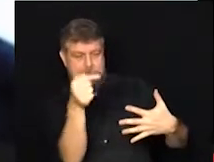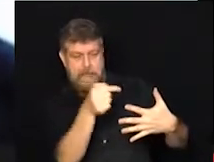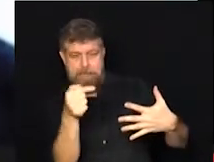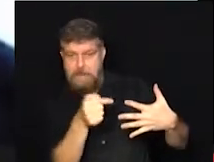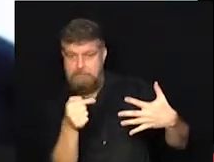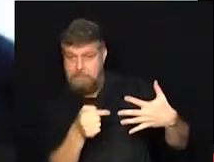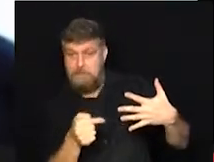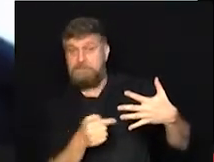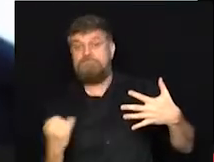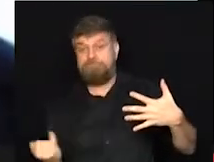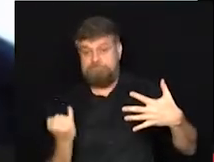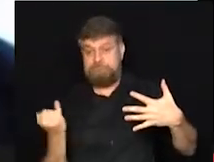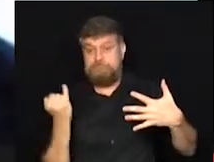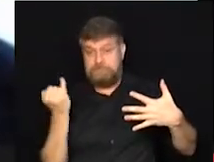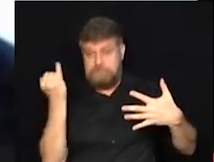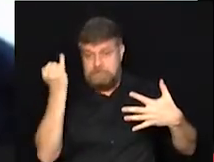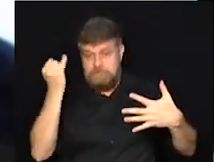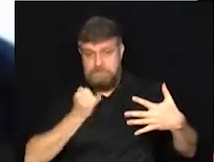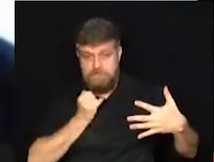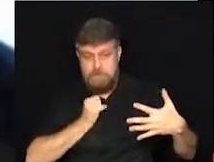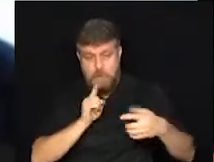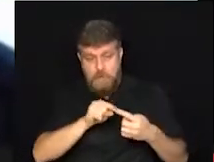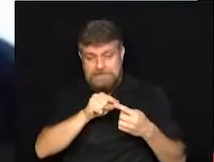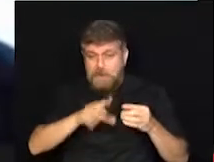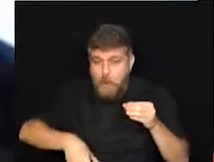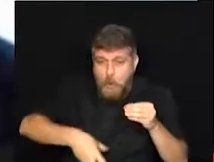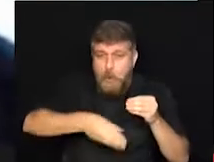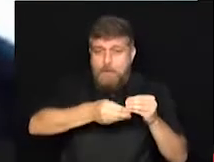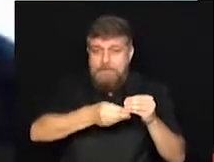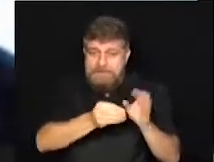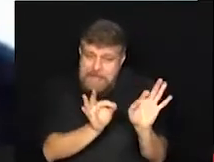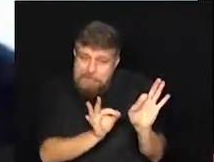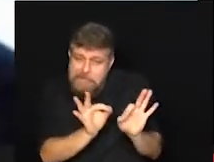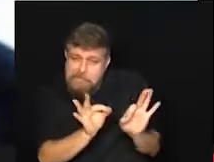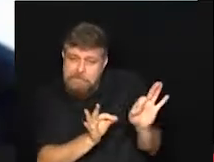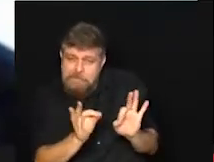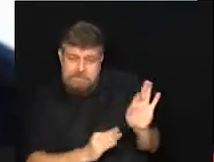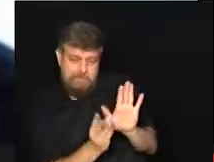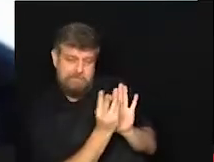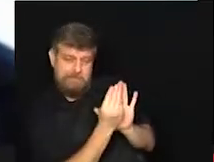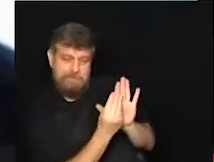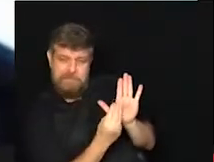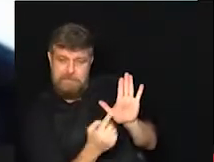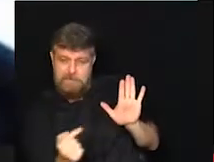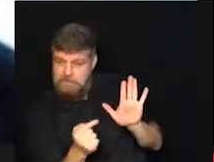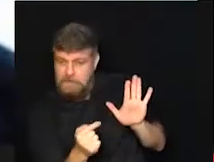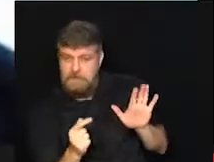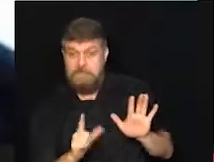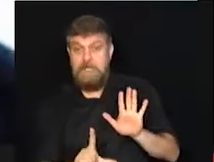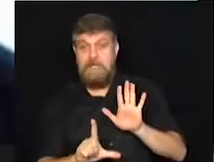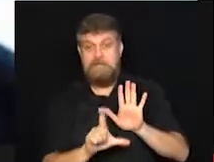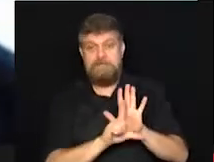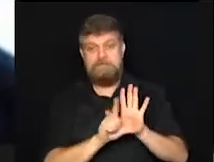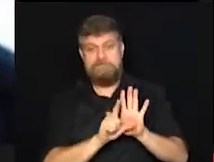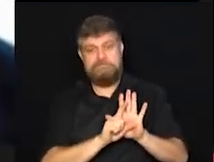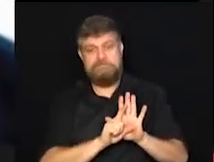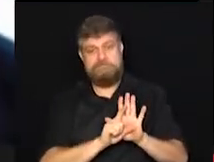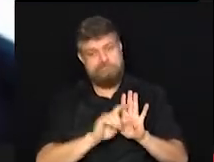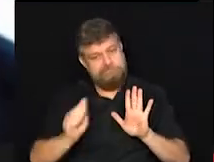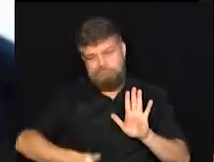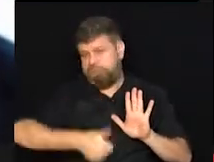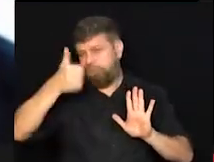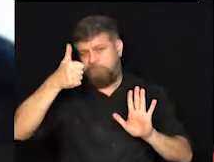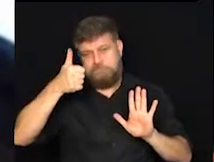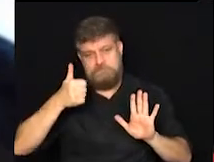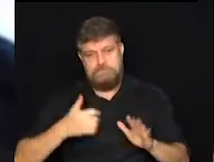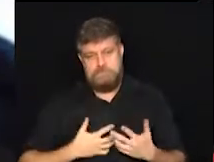importantes aí para complementar e organizar e que, fazer com que essa lei seja cada vez mais